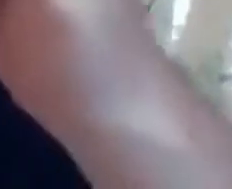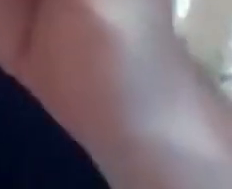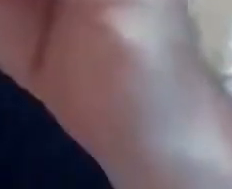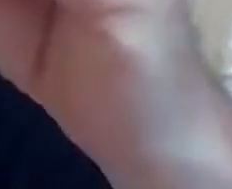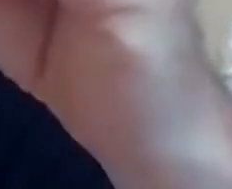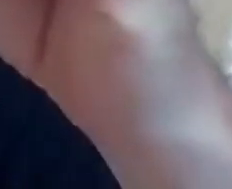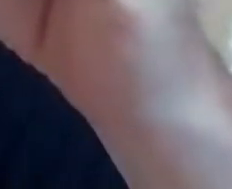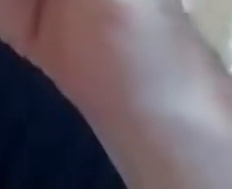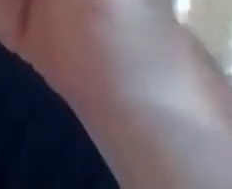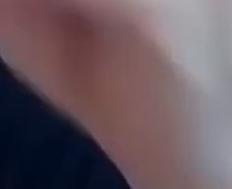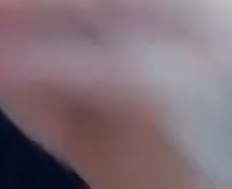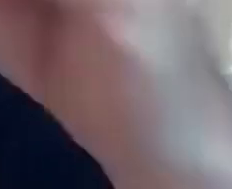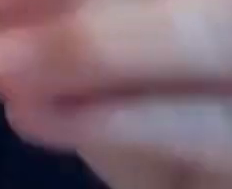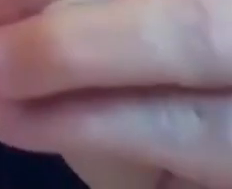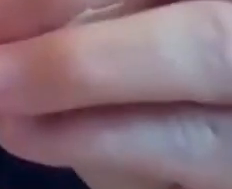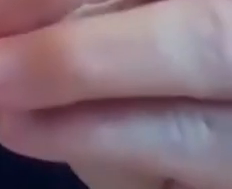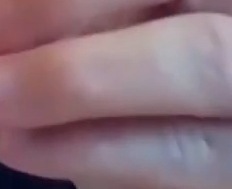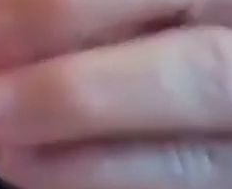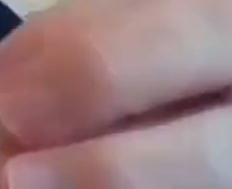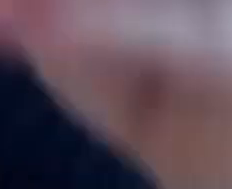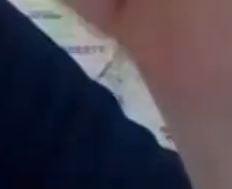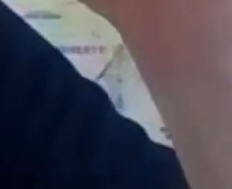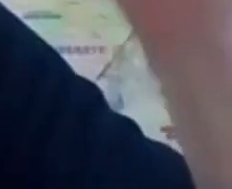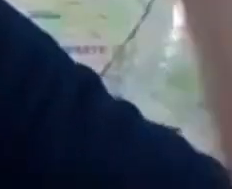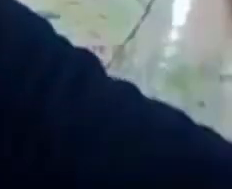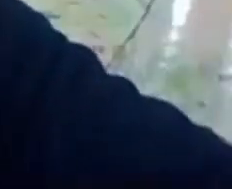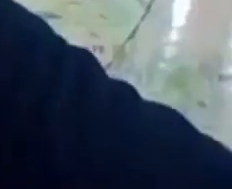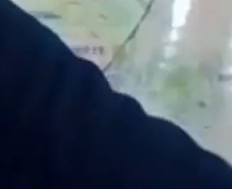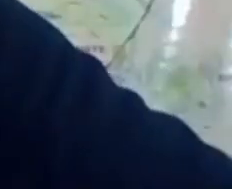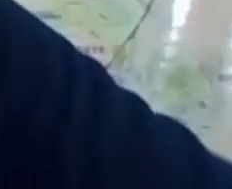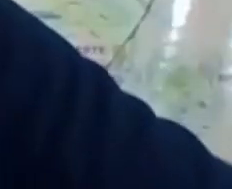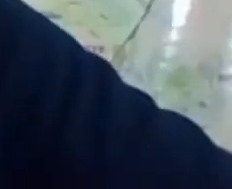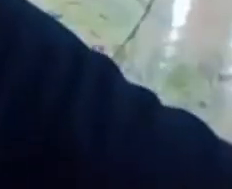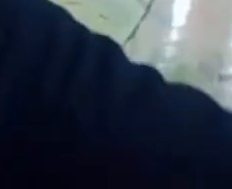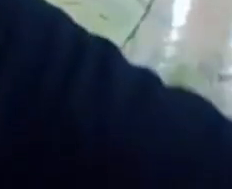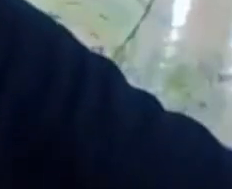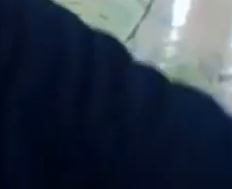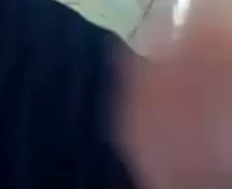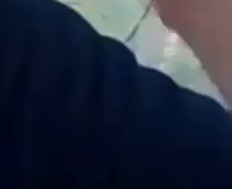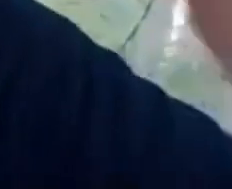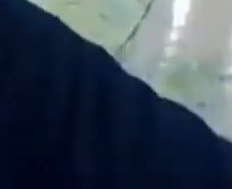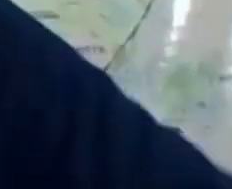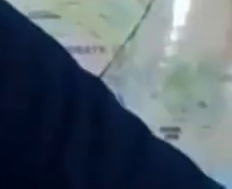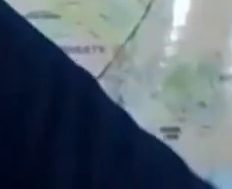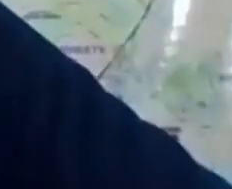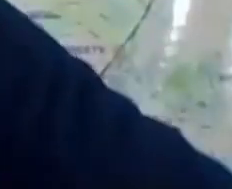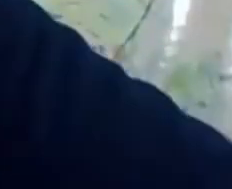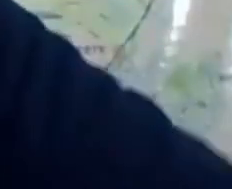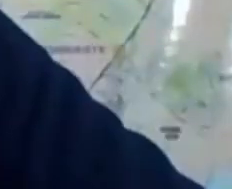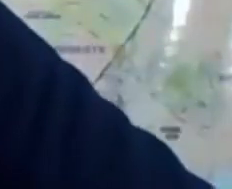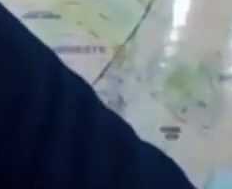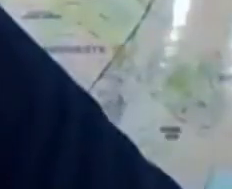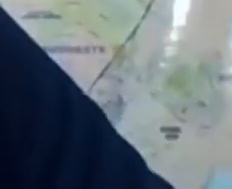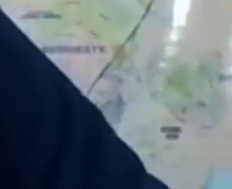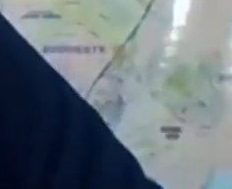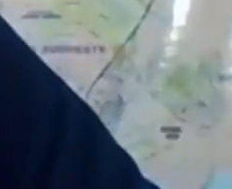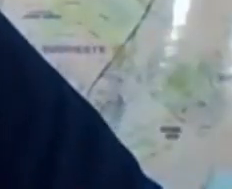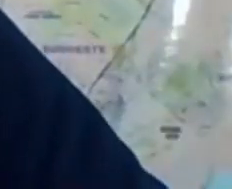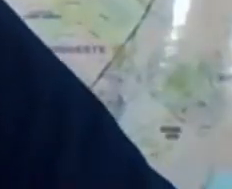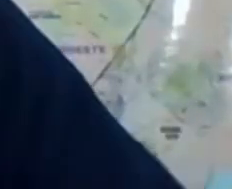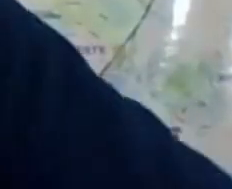que vem é a ideia de que é preciso haver viabilidade